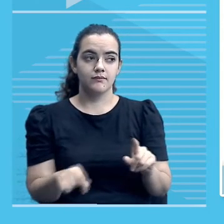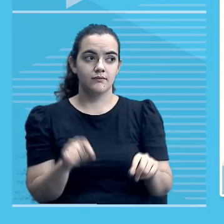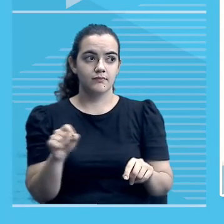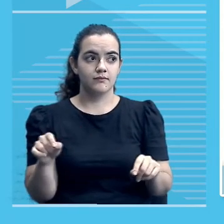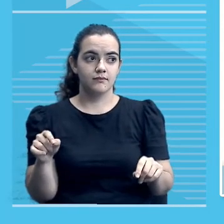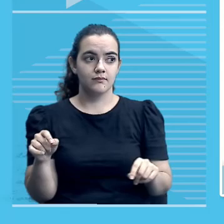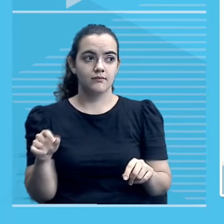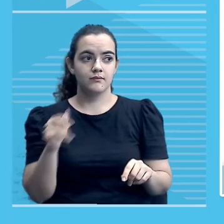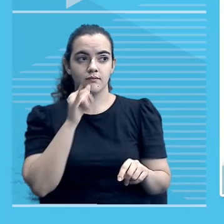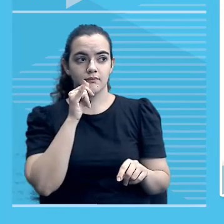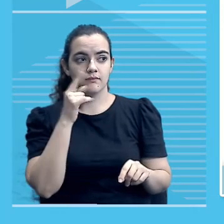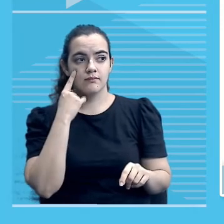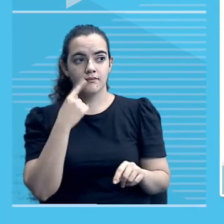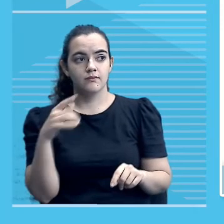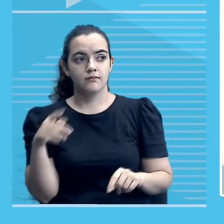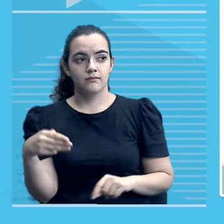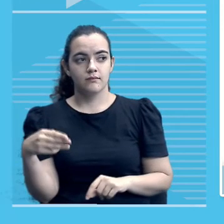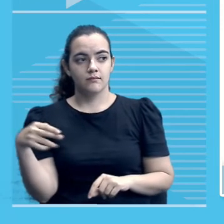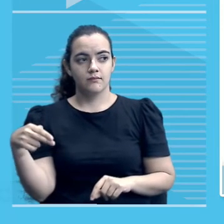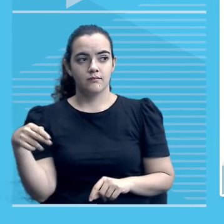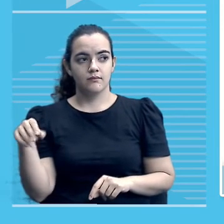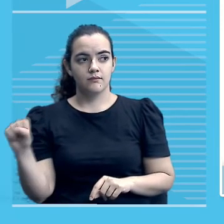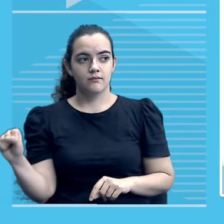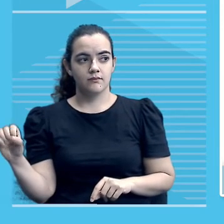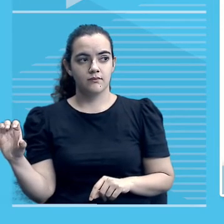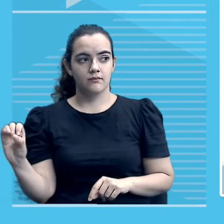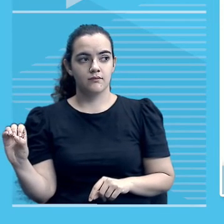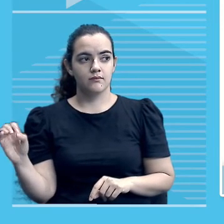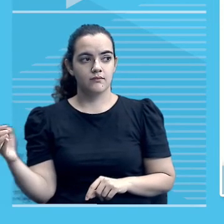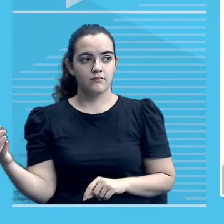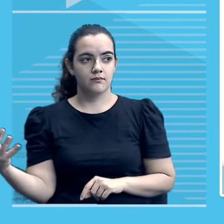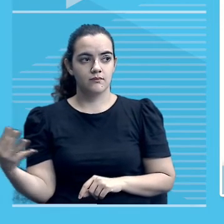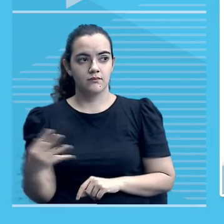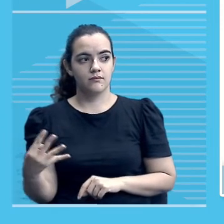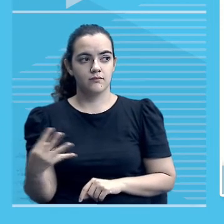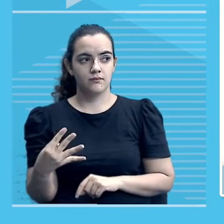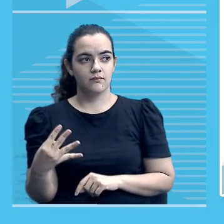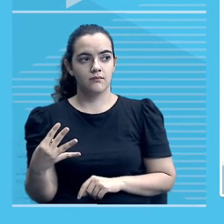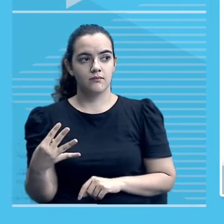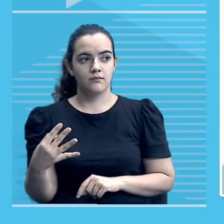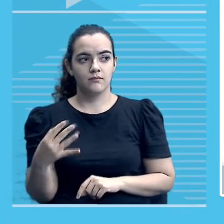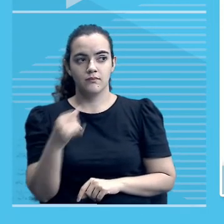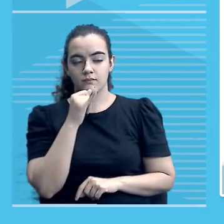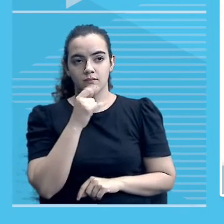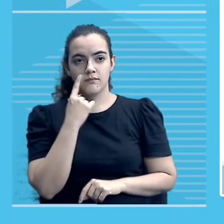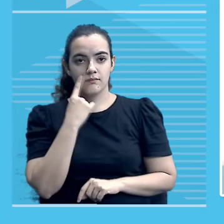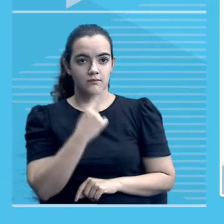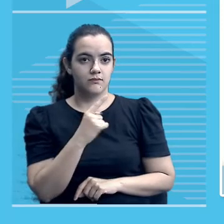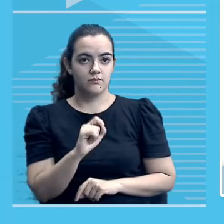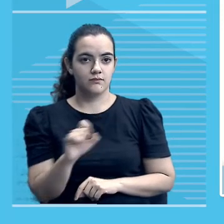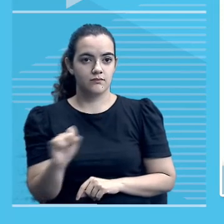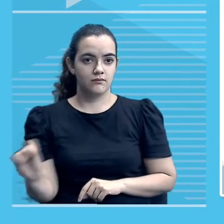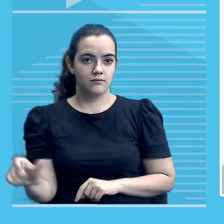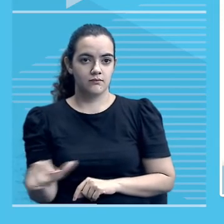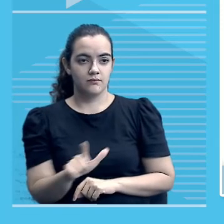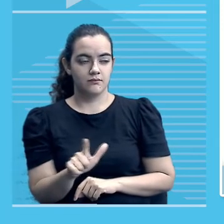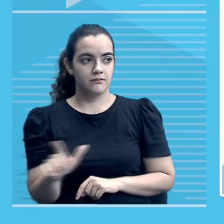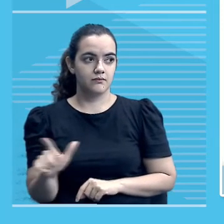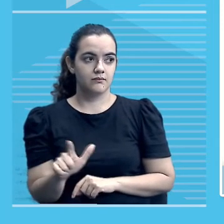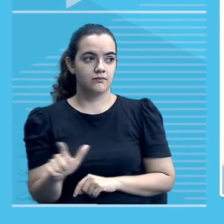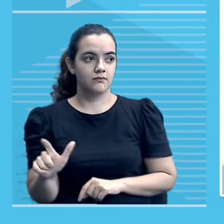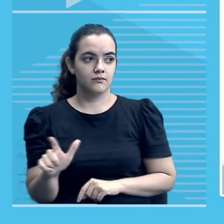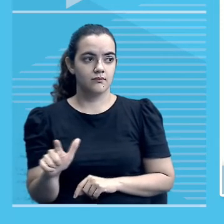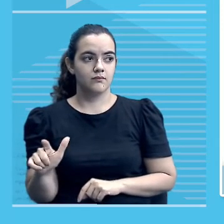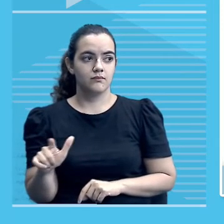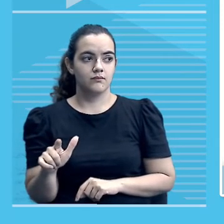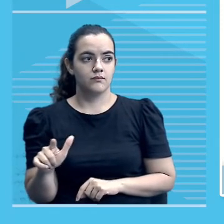ó. Ele quer o nome desse sal. O manganês, nesse caso aqui, ele vai ser mais 2, né?